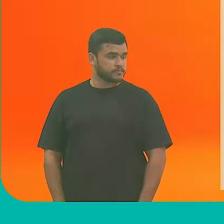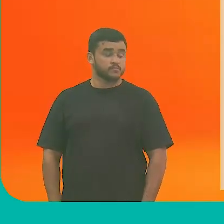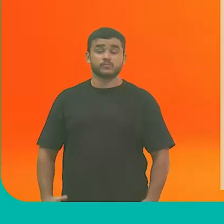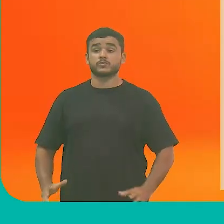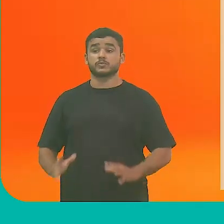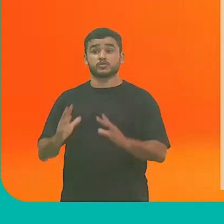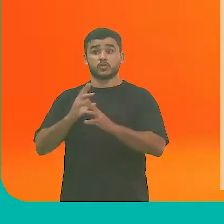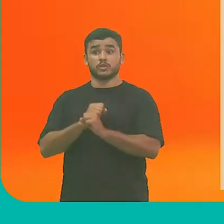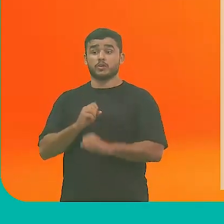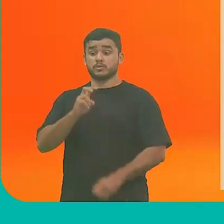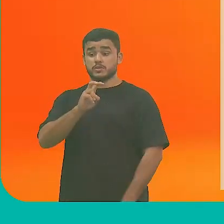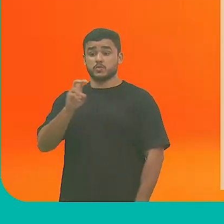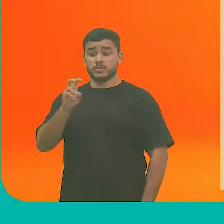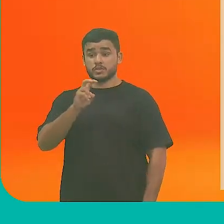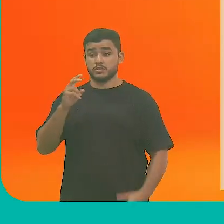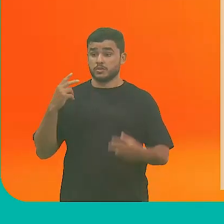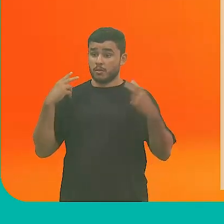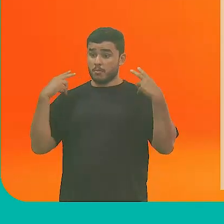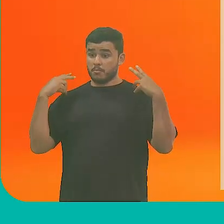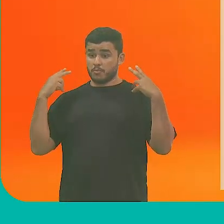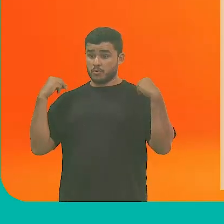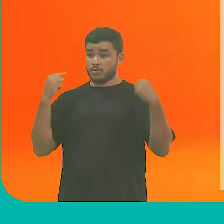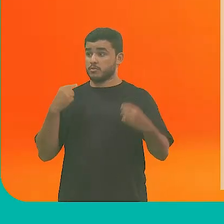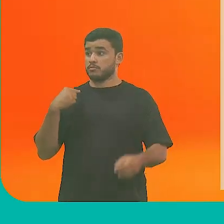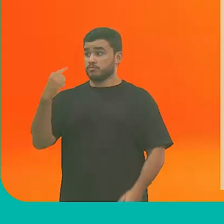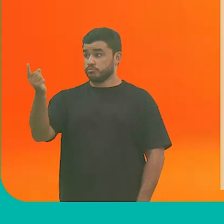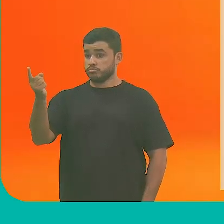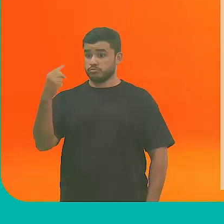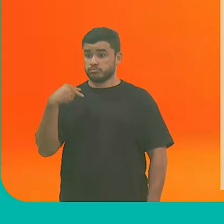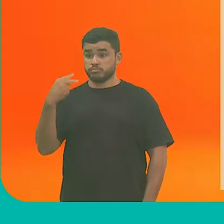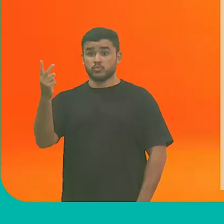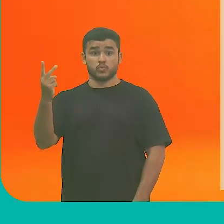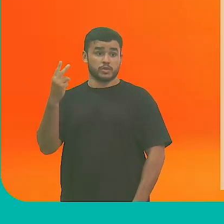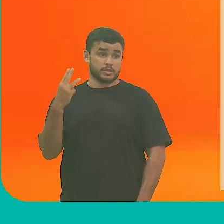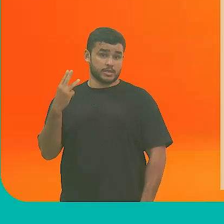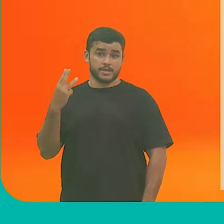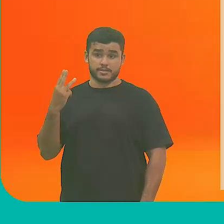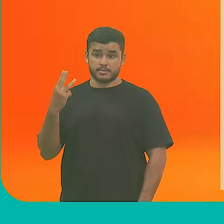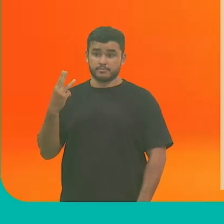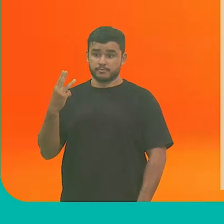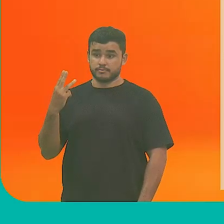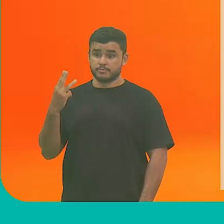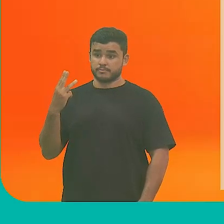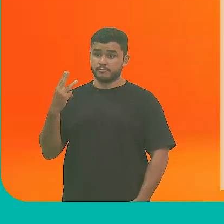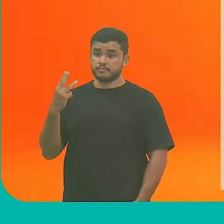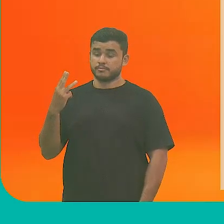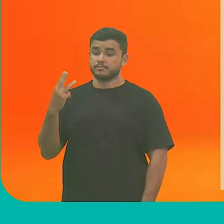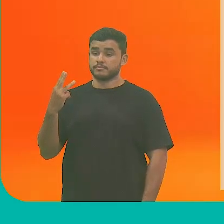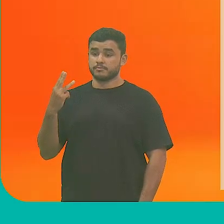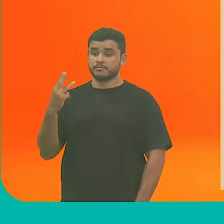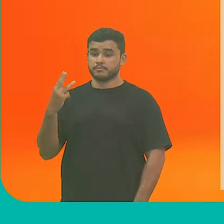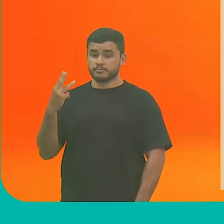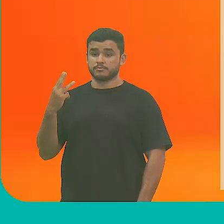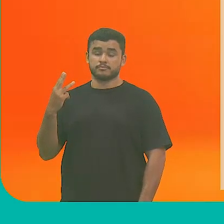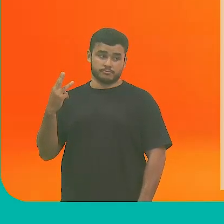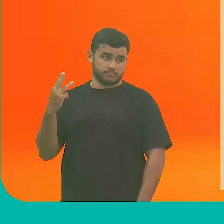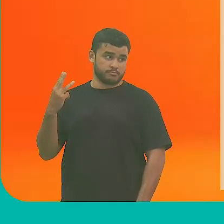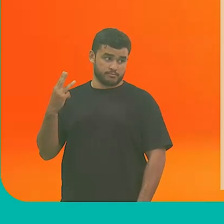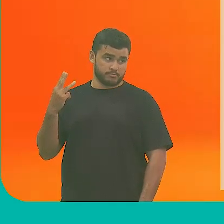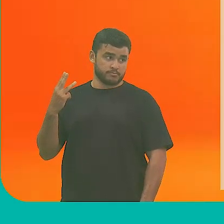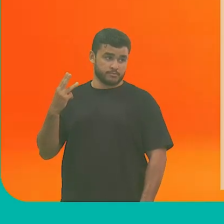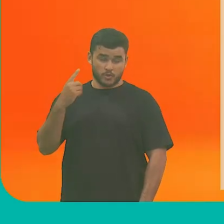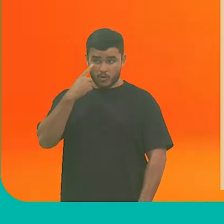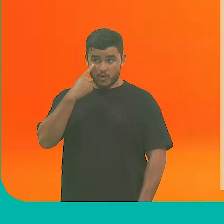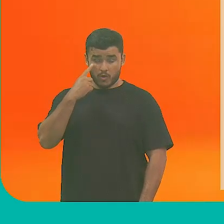55 motoristas fazendo 3 viagens por dia. Por isso que é